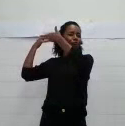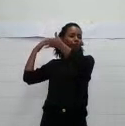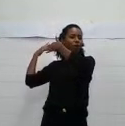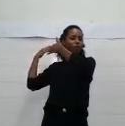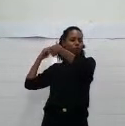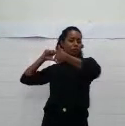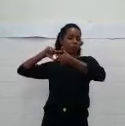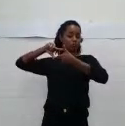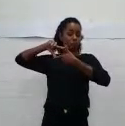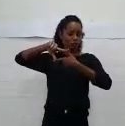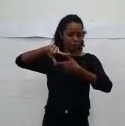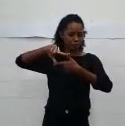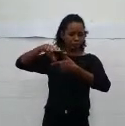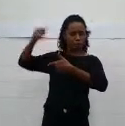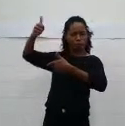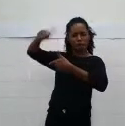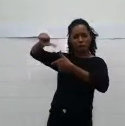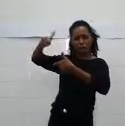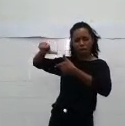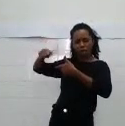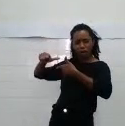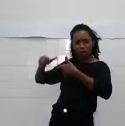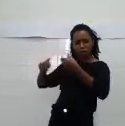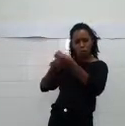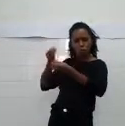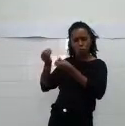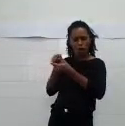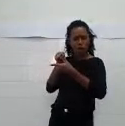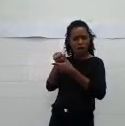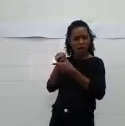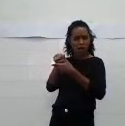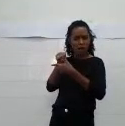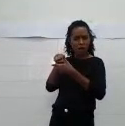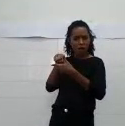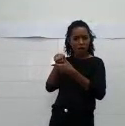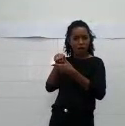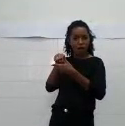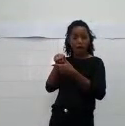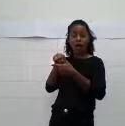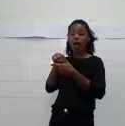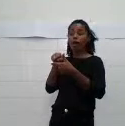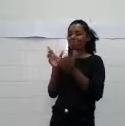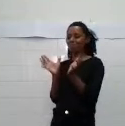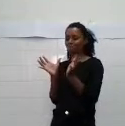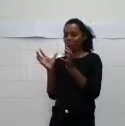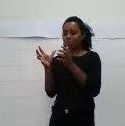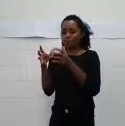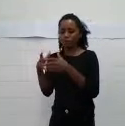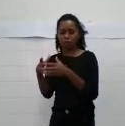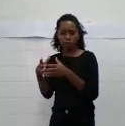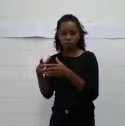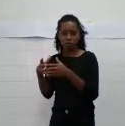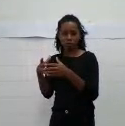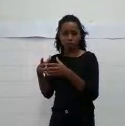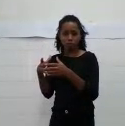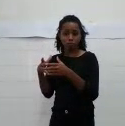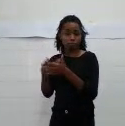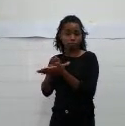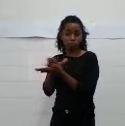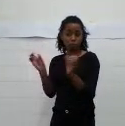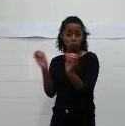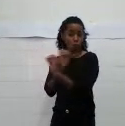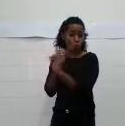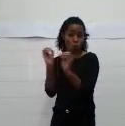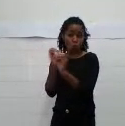vai examinar que tradição é essa, no seu conjunto, eu diria nenhum. Eu acho